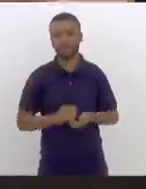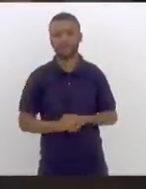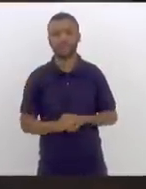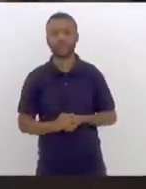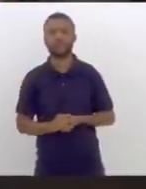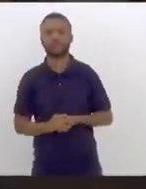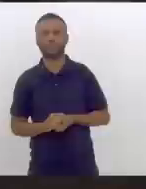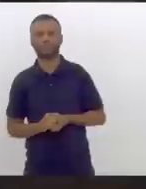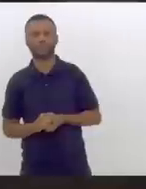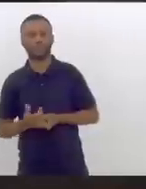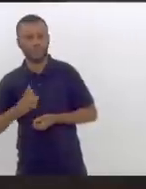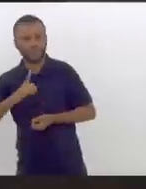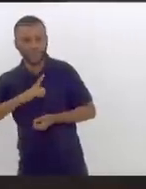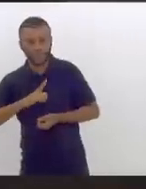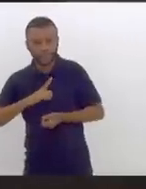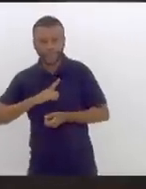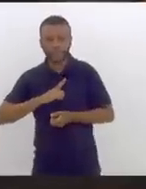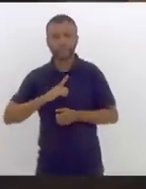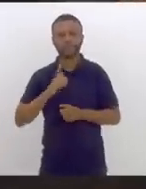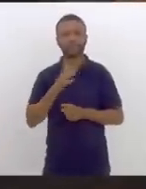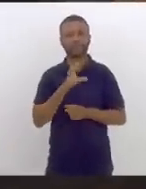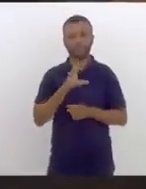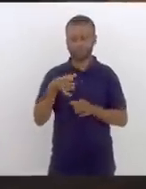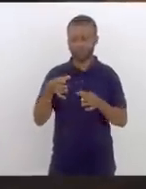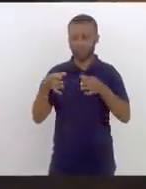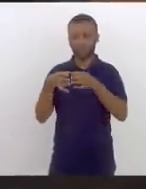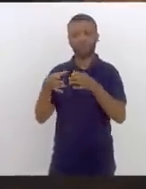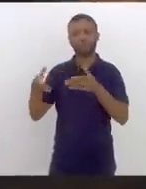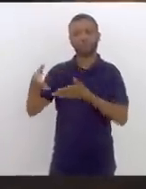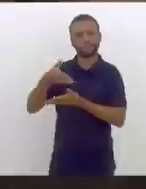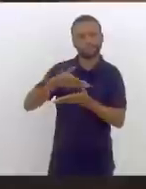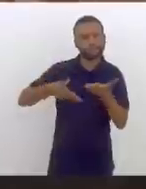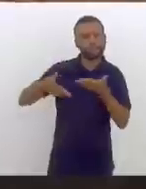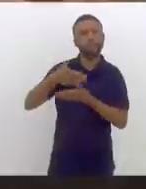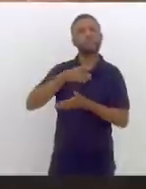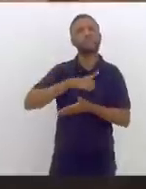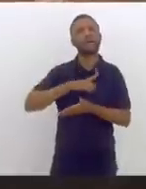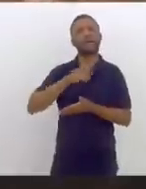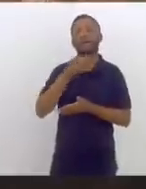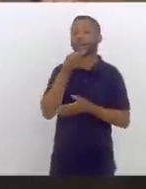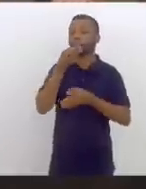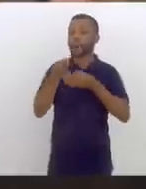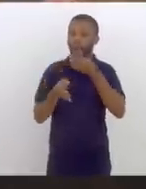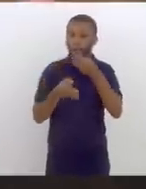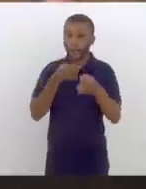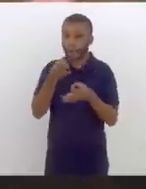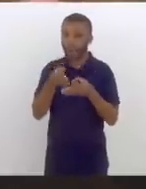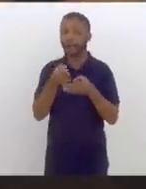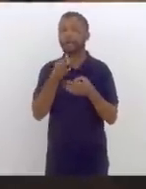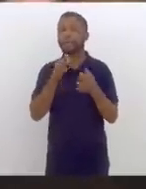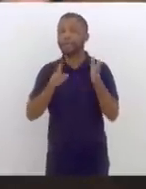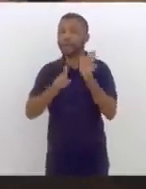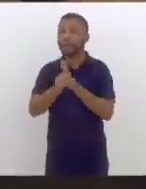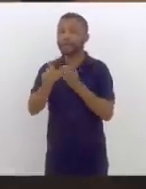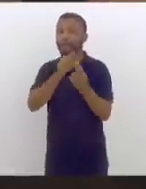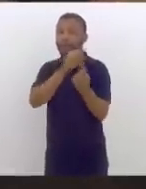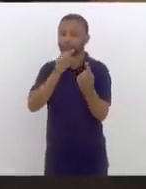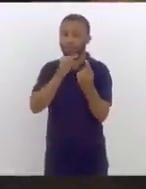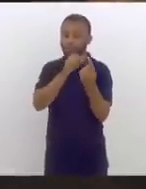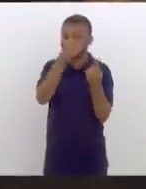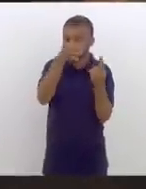ou existe por parte das corporações ele se manifeste junto a quem de direito acho que é isso que a gente tem que